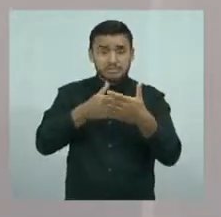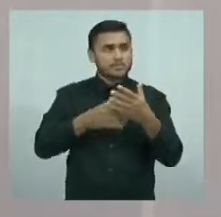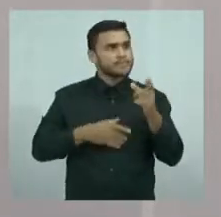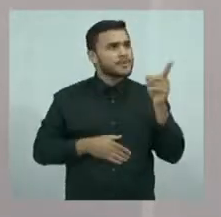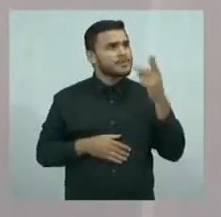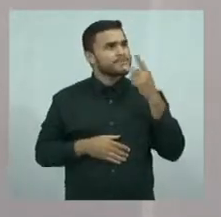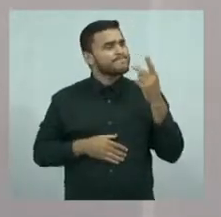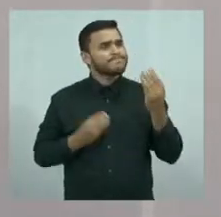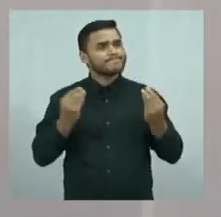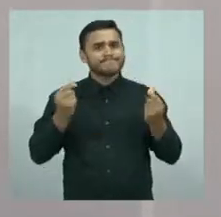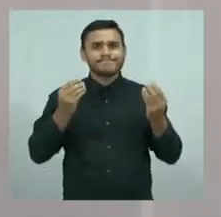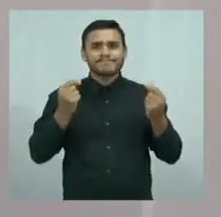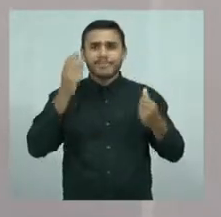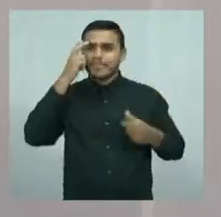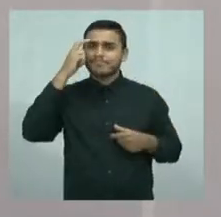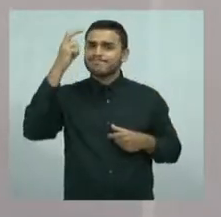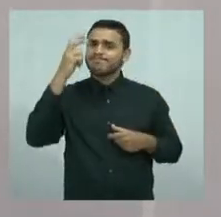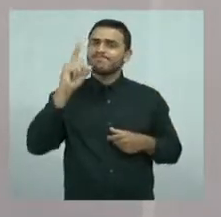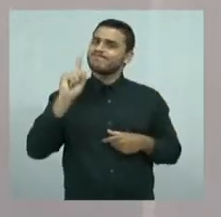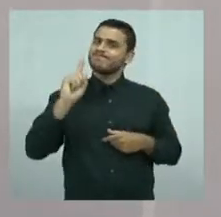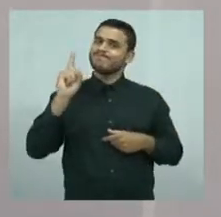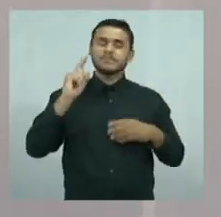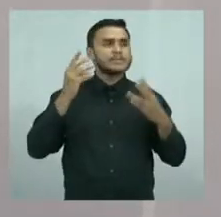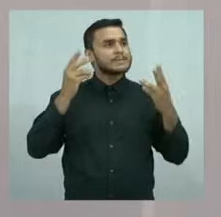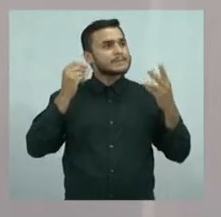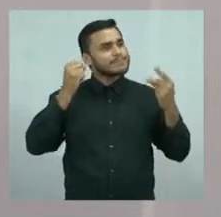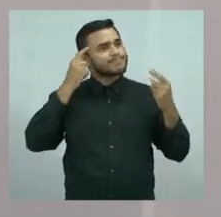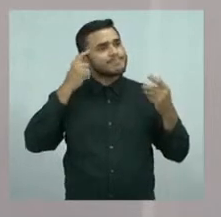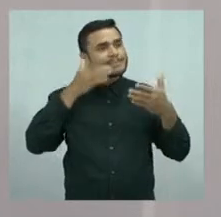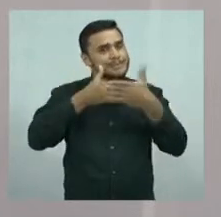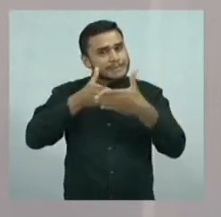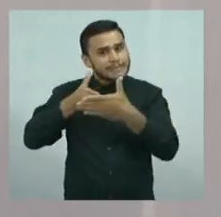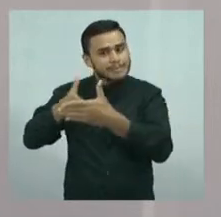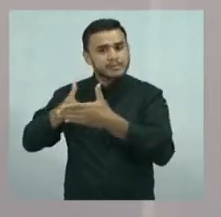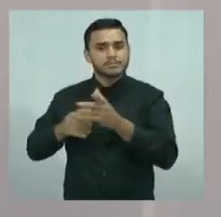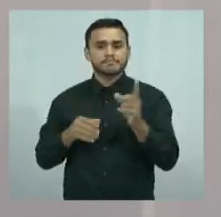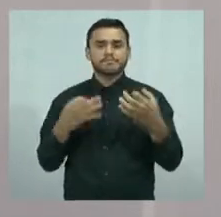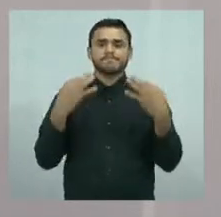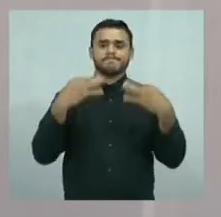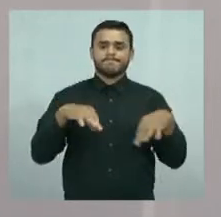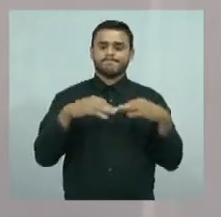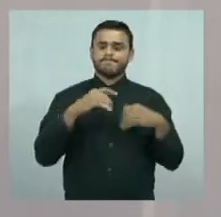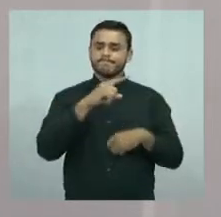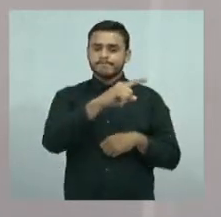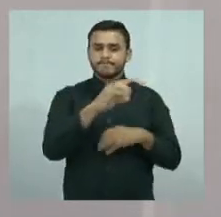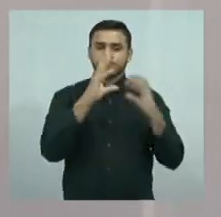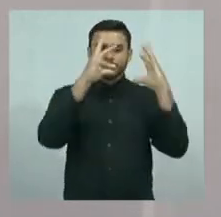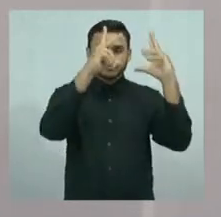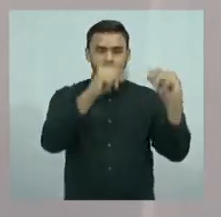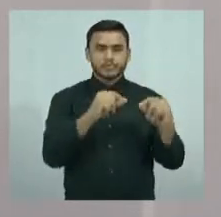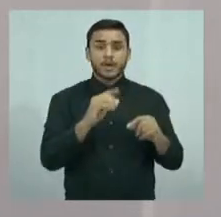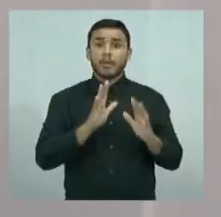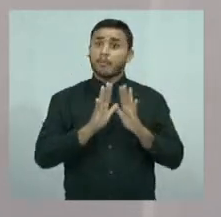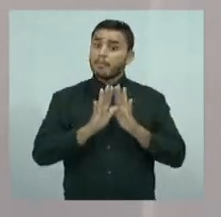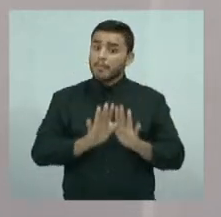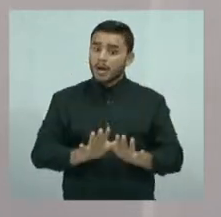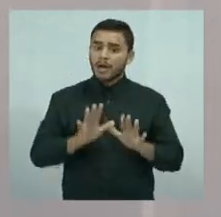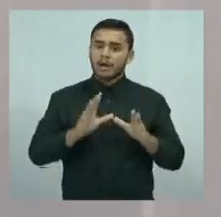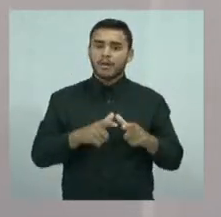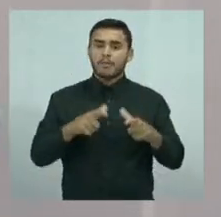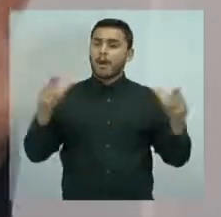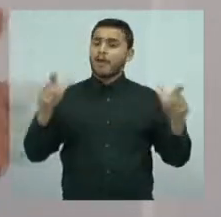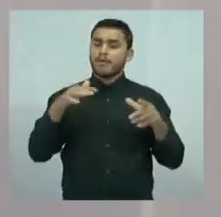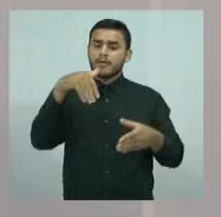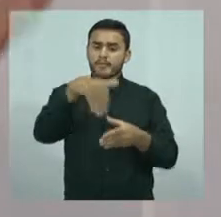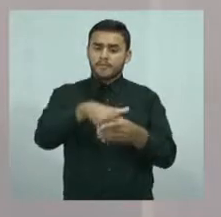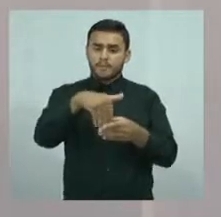quanto efetivamente ele não tem efetivamente as qualificações realmente necessárias. Mas teve um voto, e é o presidente,